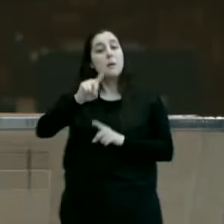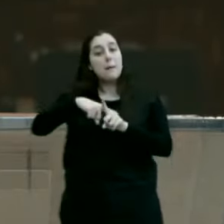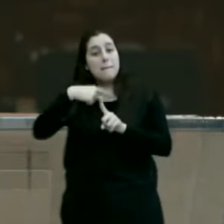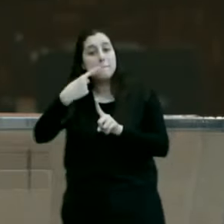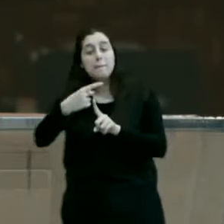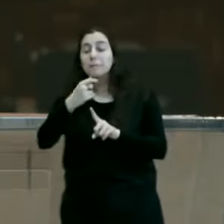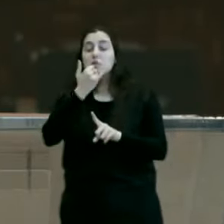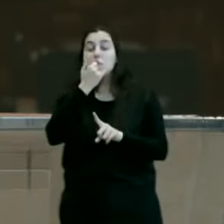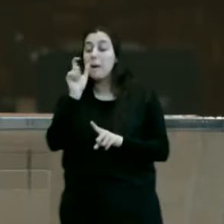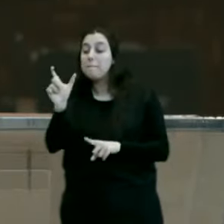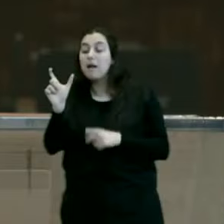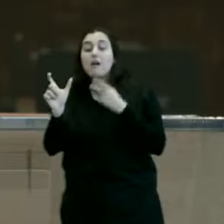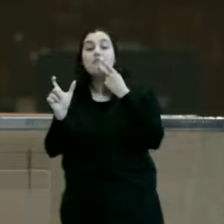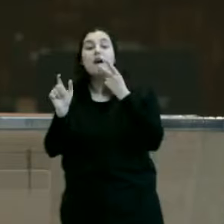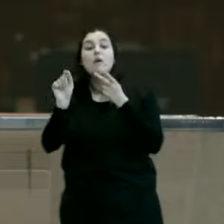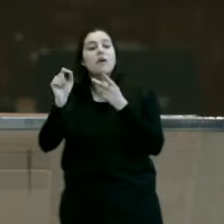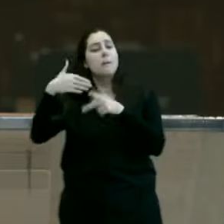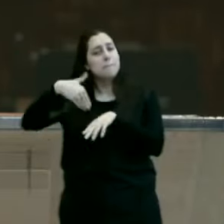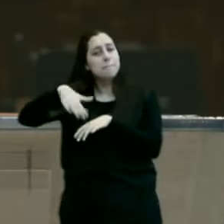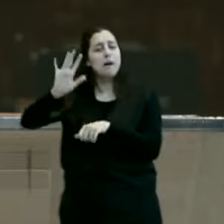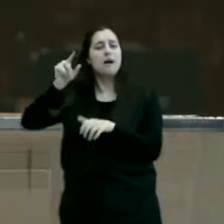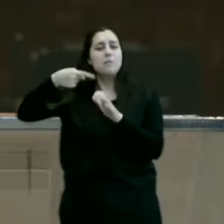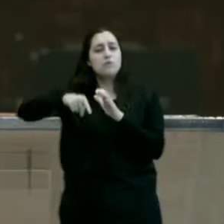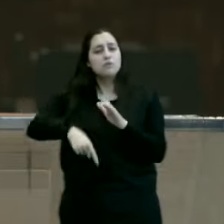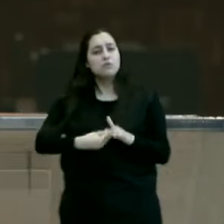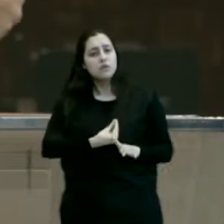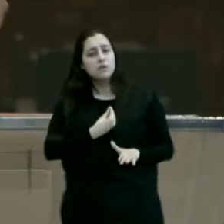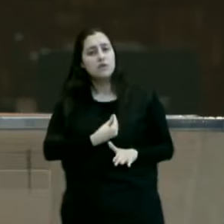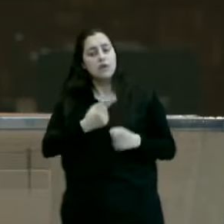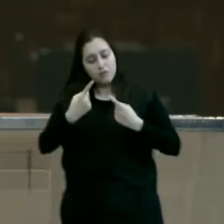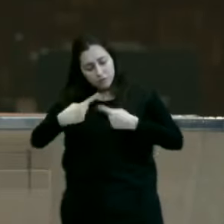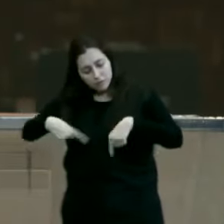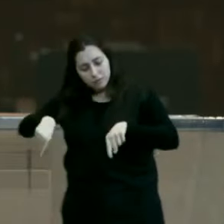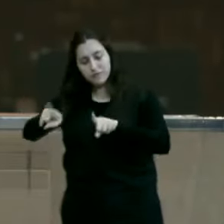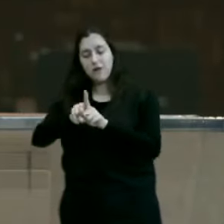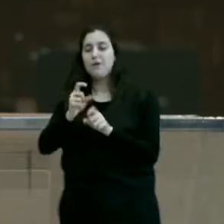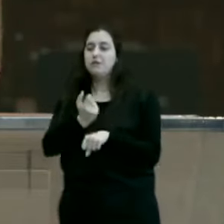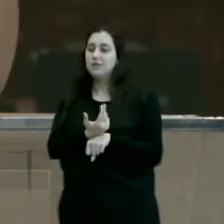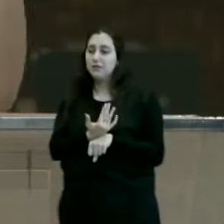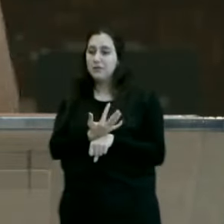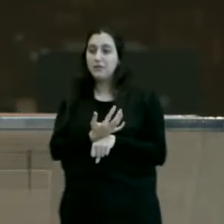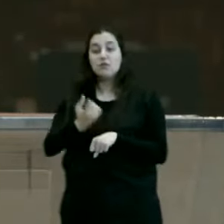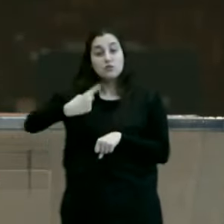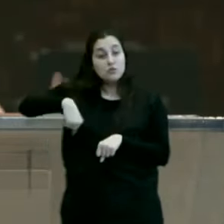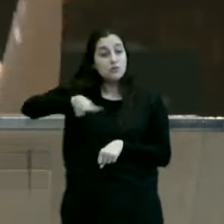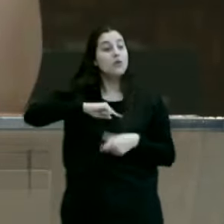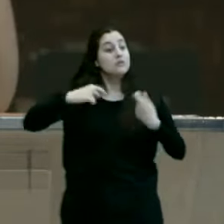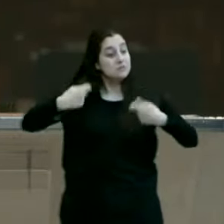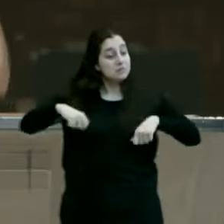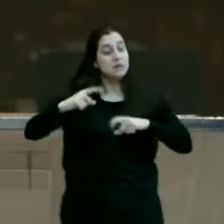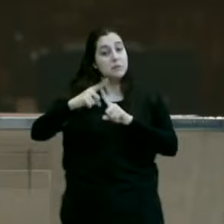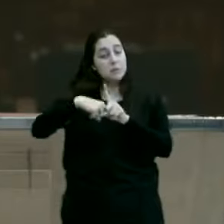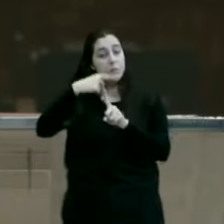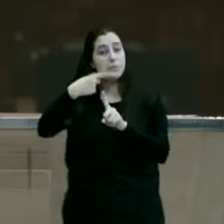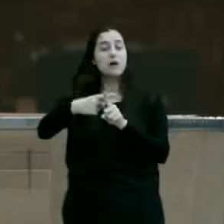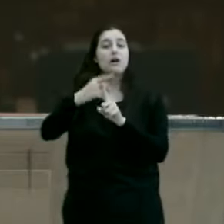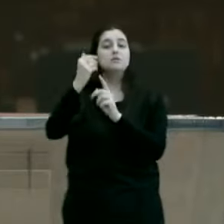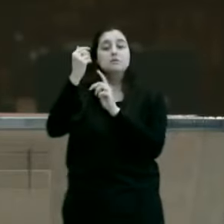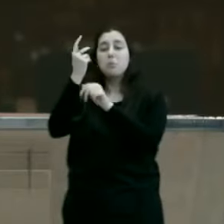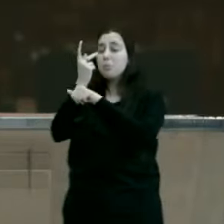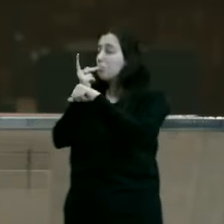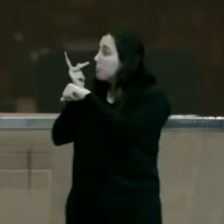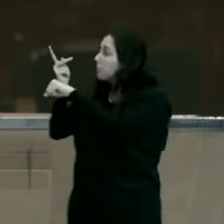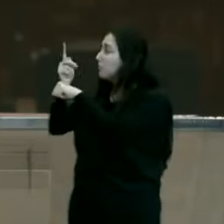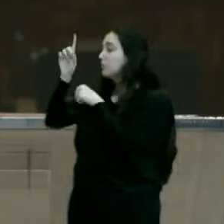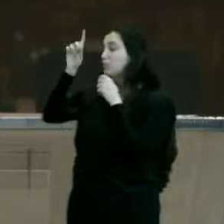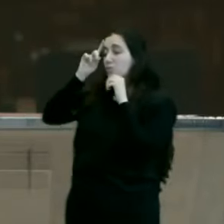é tornar mais intenso, é reavivar. E somos nós que precisamos buscar isso a